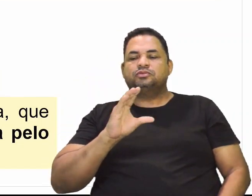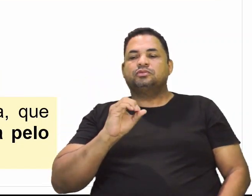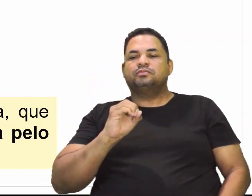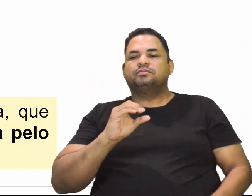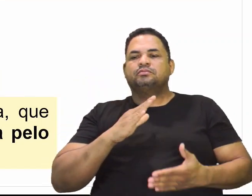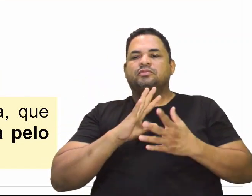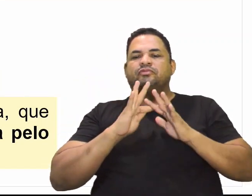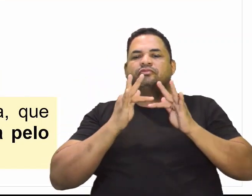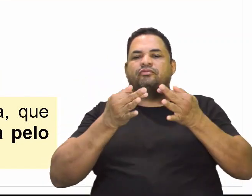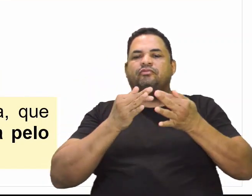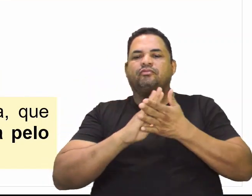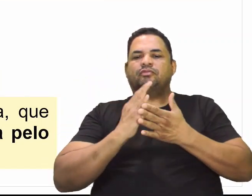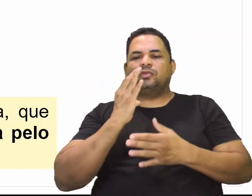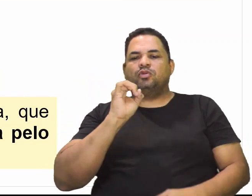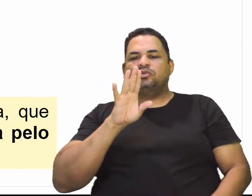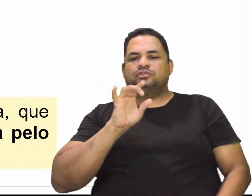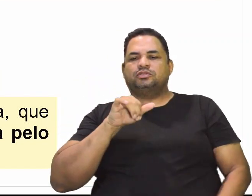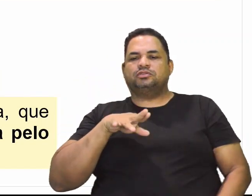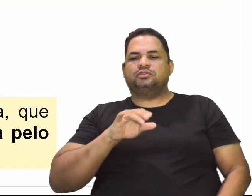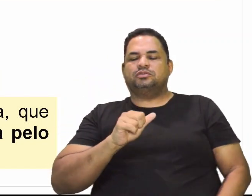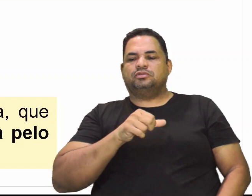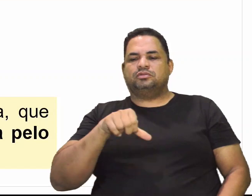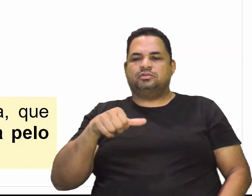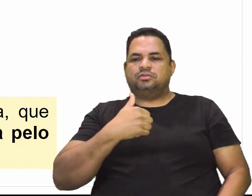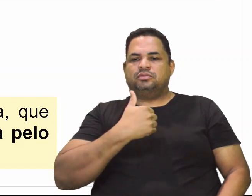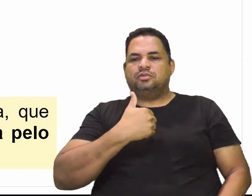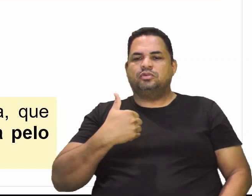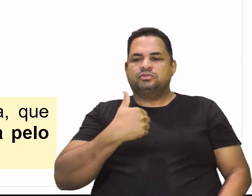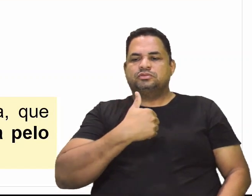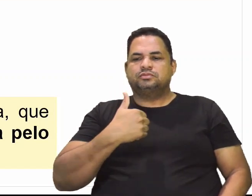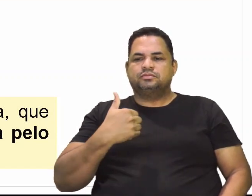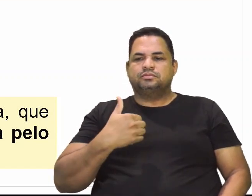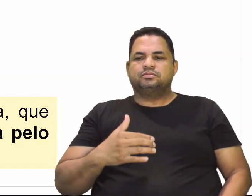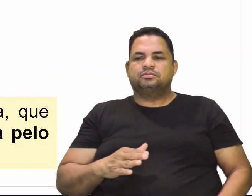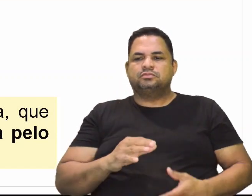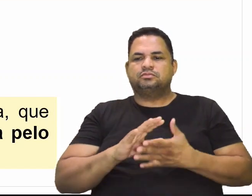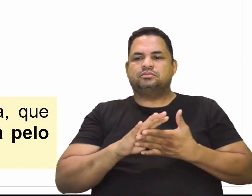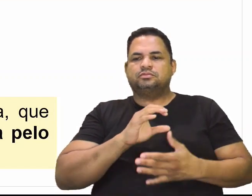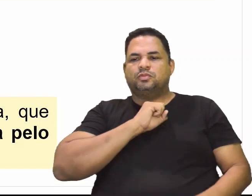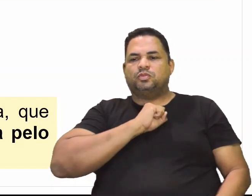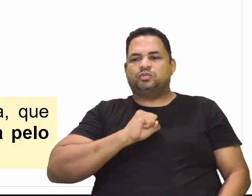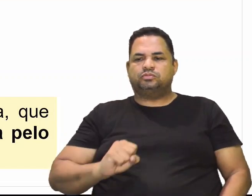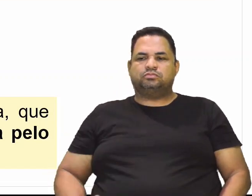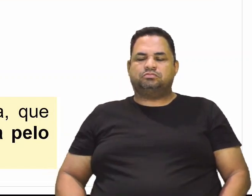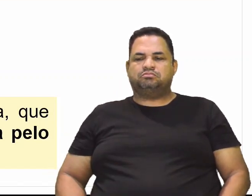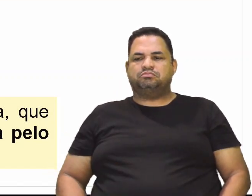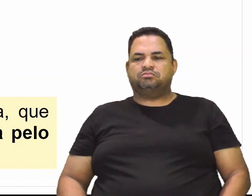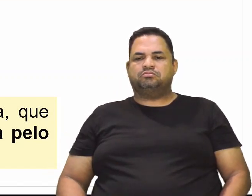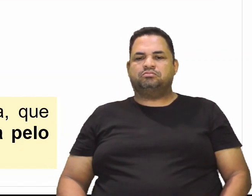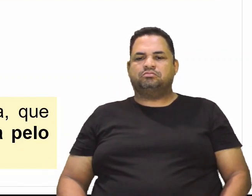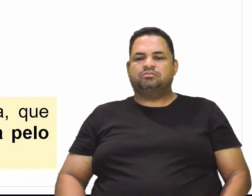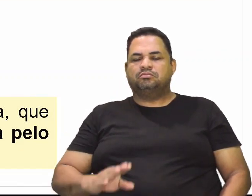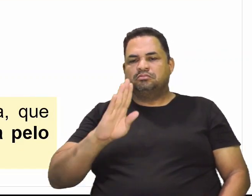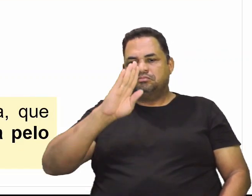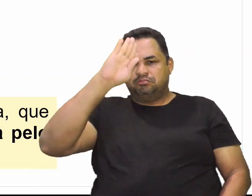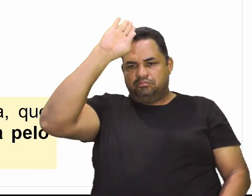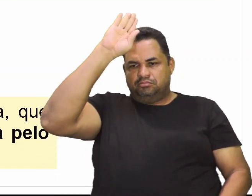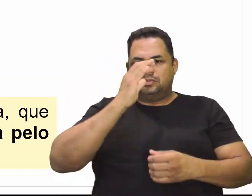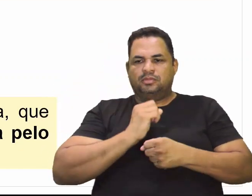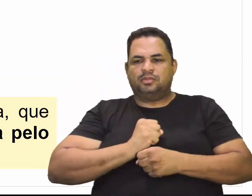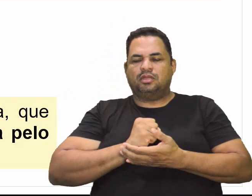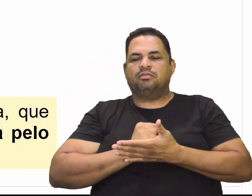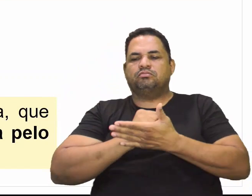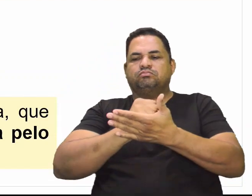e terminou com Constantino XI. O Senado romano servia para apoiar o